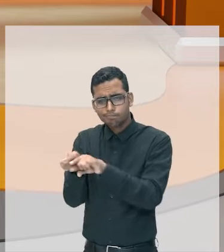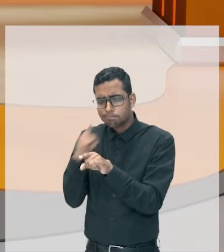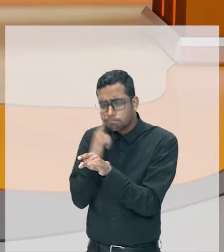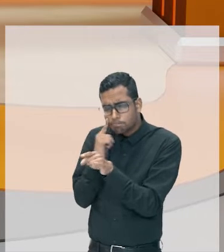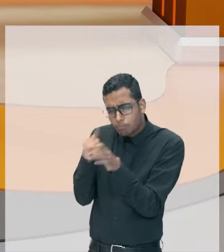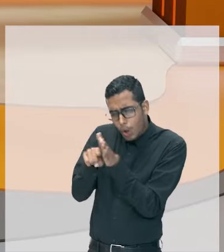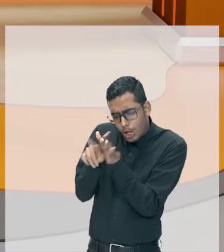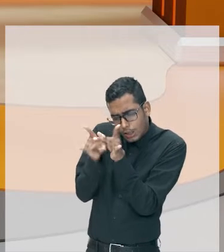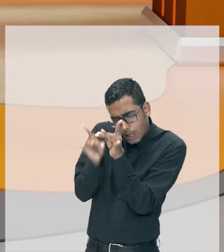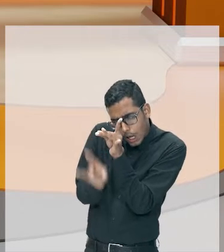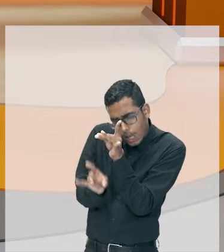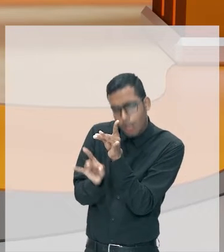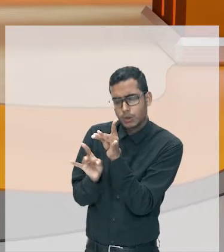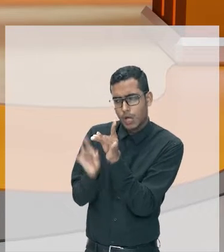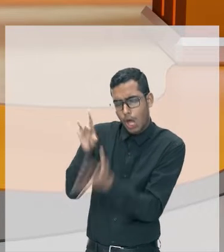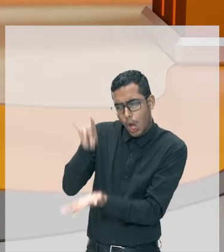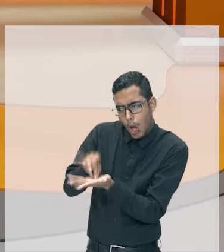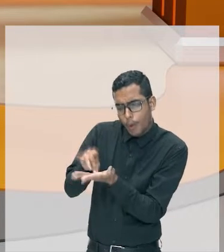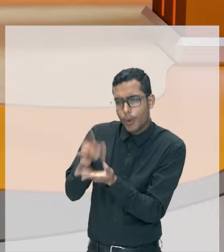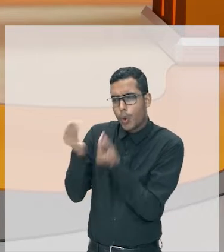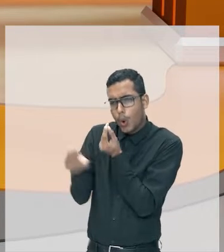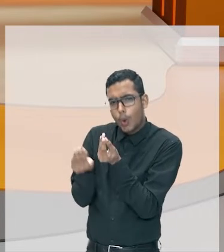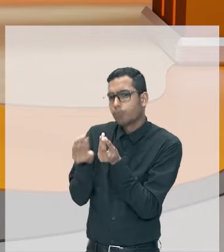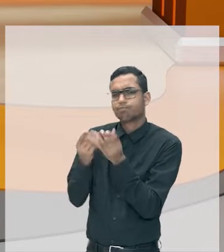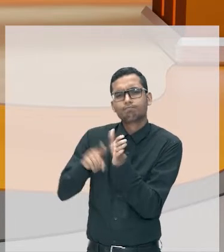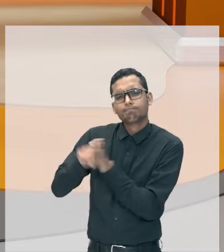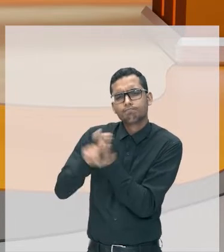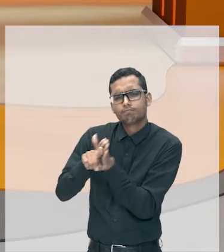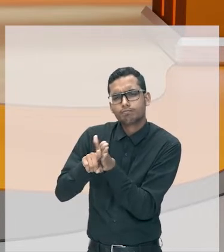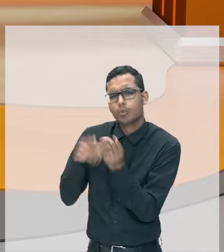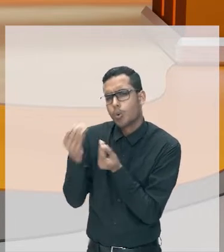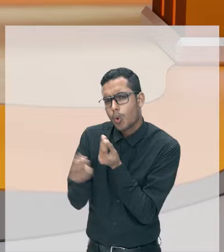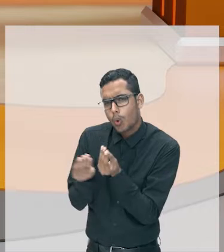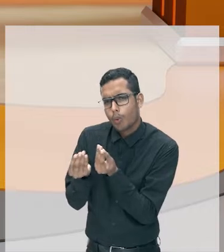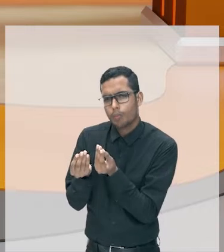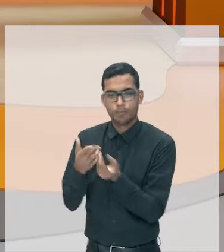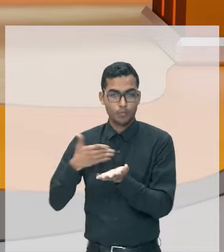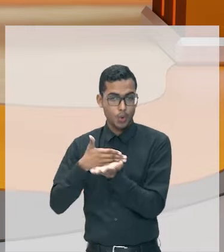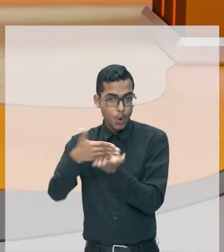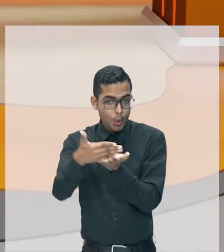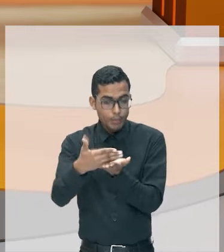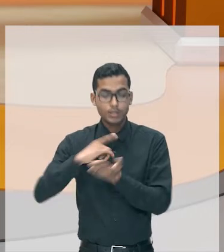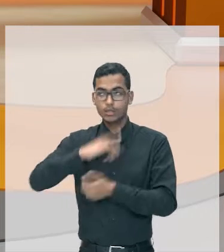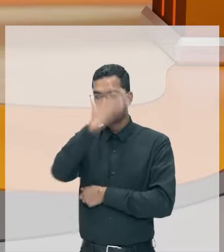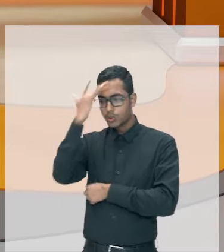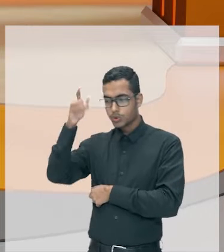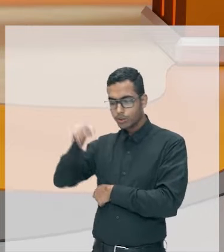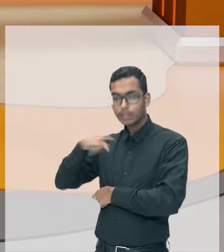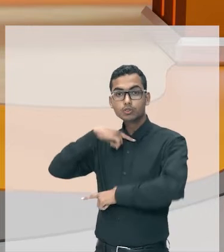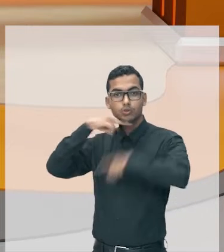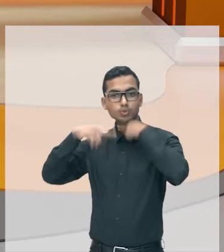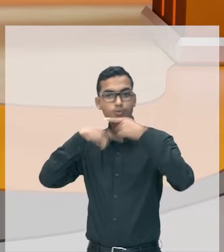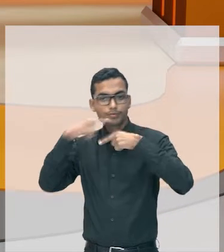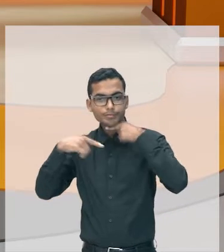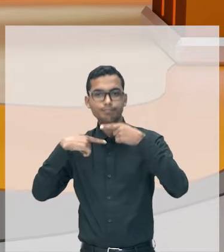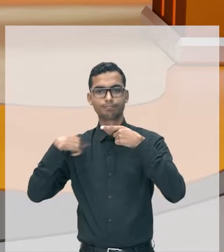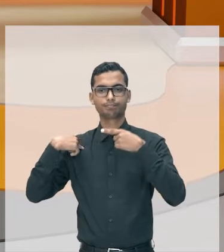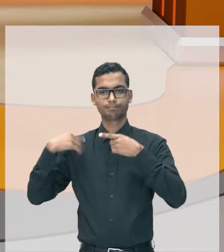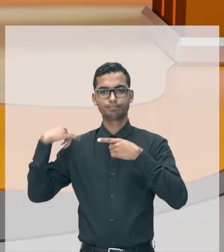Isso vai surgir, essa investigação surge a partir de questionamentos que o historiador vai fazendo ao